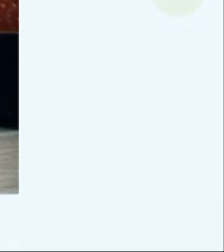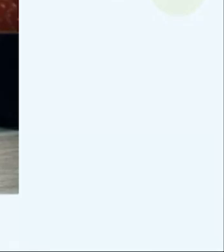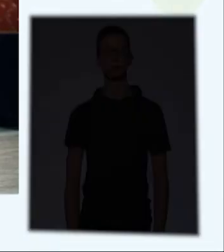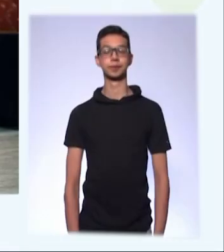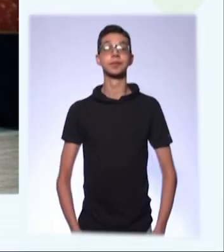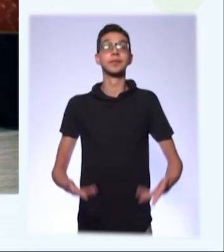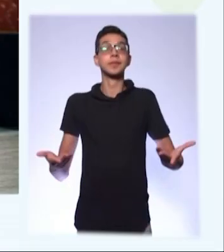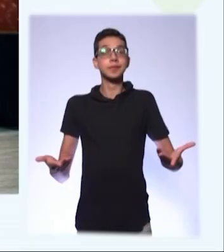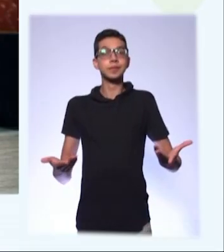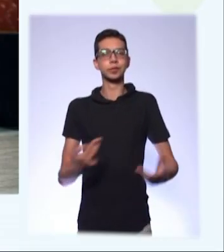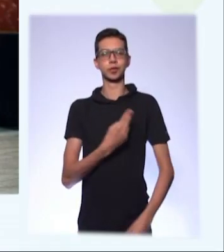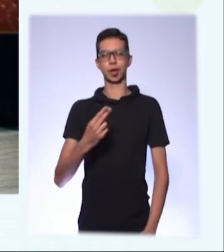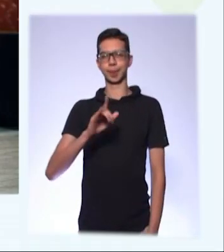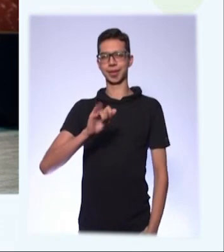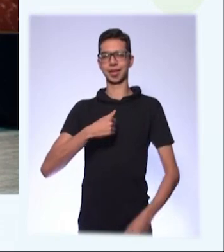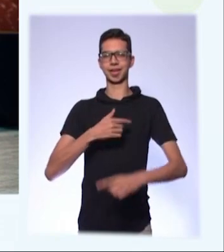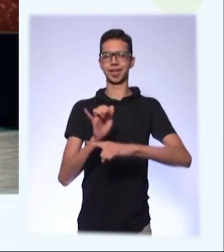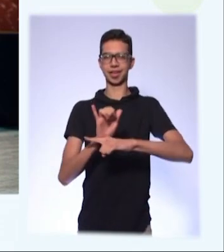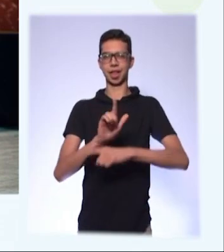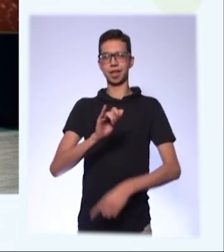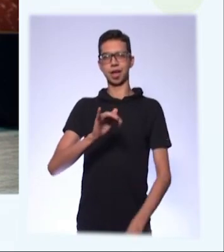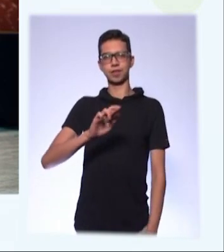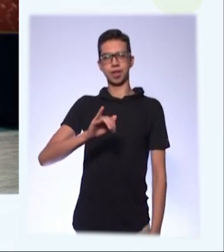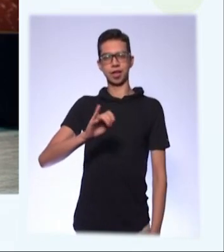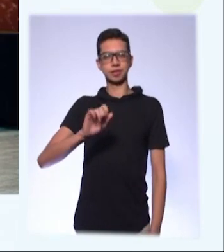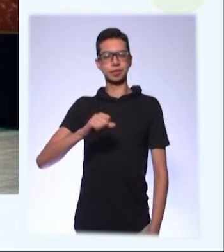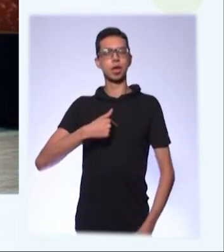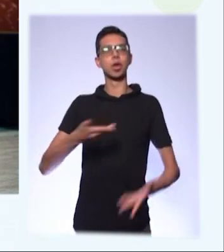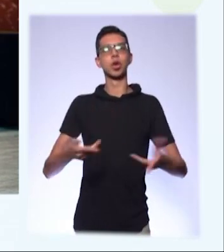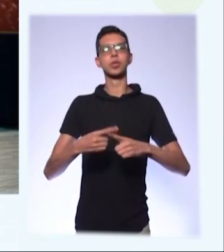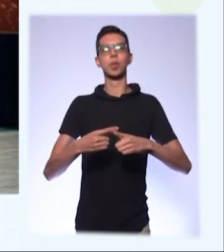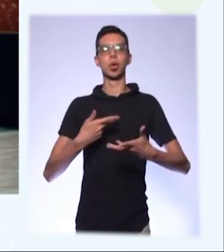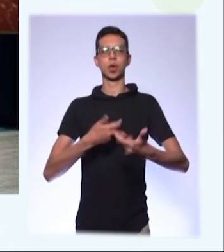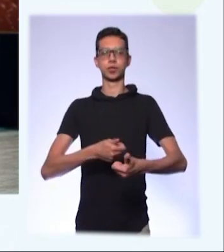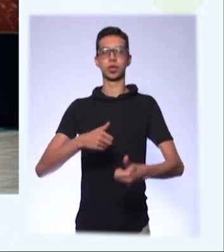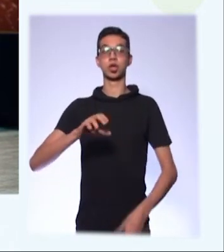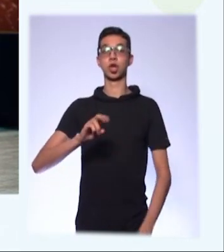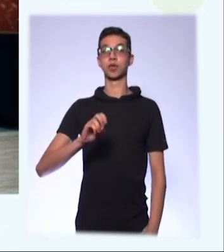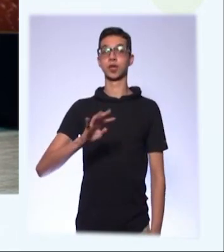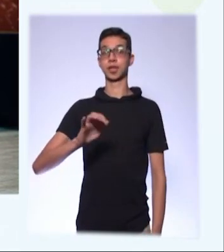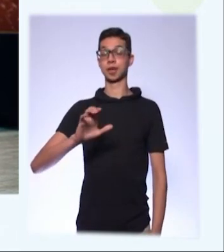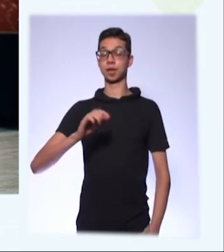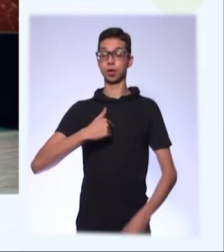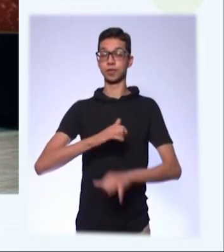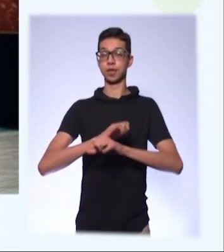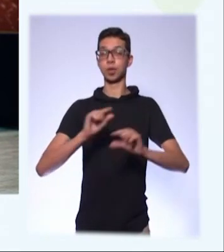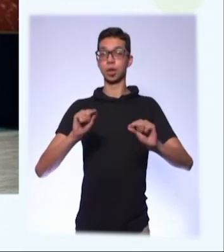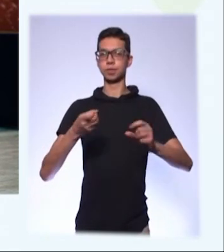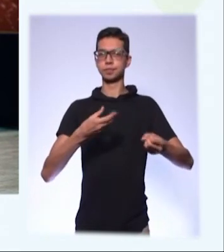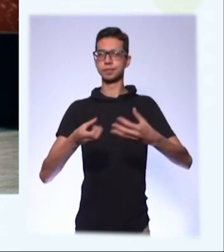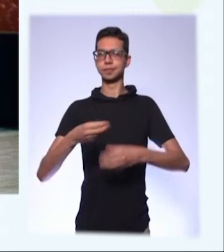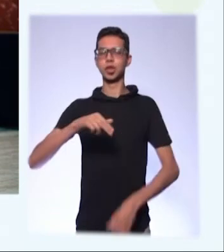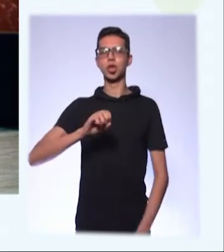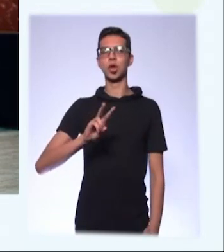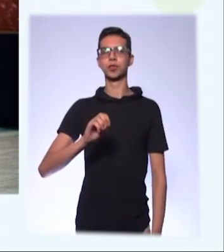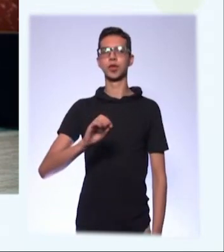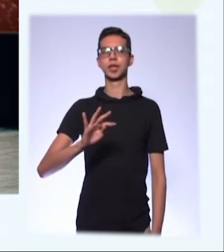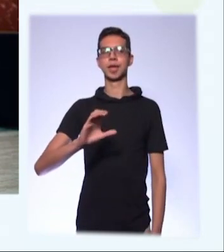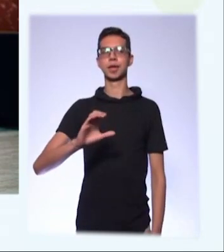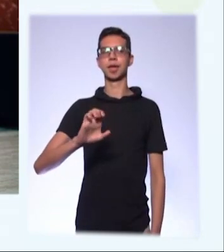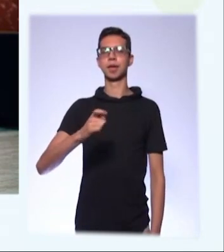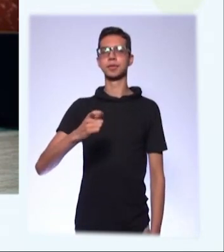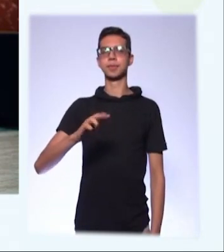E aí, eu sou a Lia, do canal Lia Freitas, e hoje eu tô aqui a convite do Novotec para falar um pouquinho dessa novidade, que é o Novotec Expresso. Como muitos de vocês